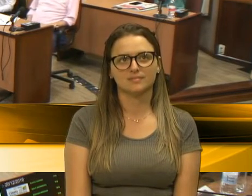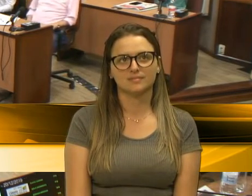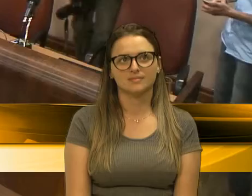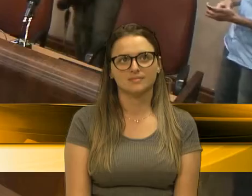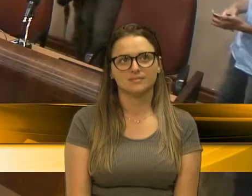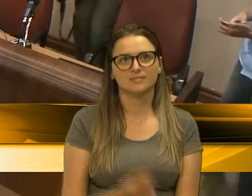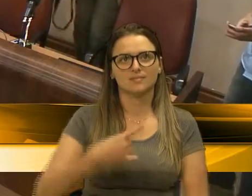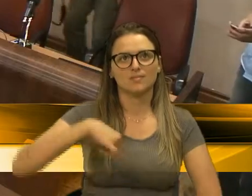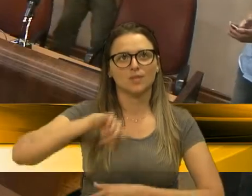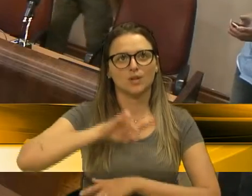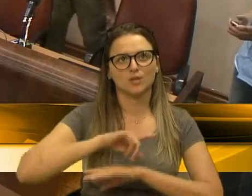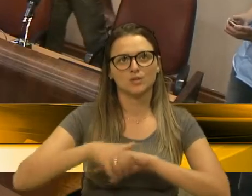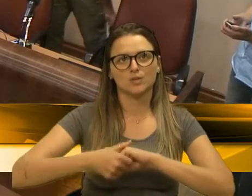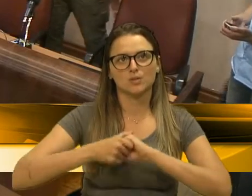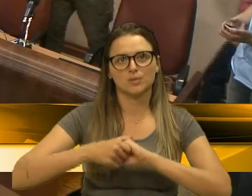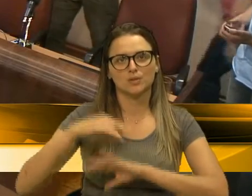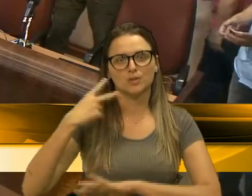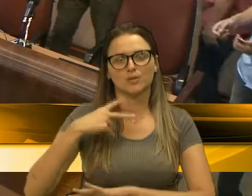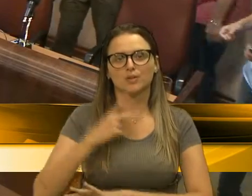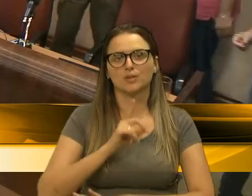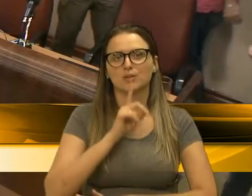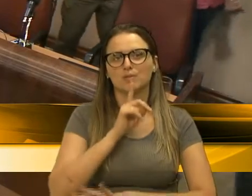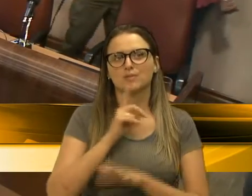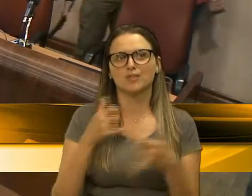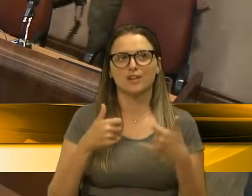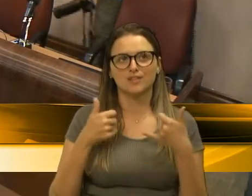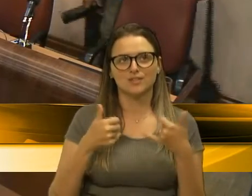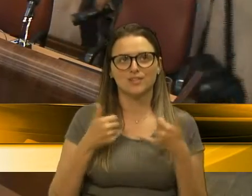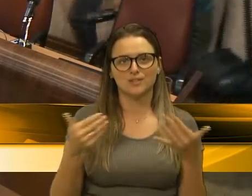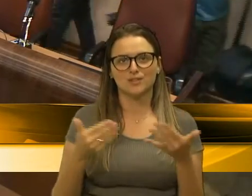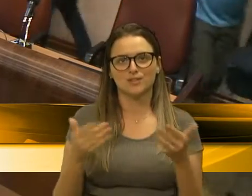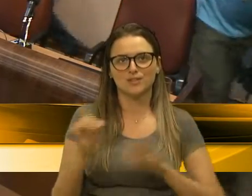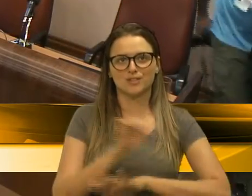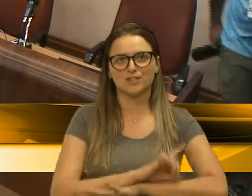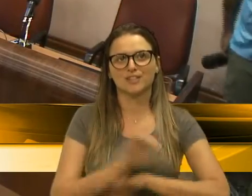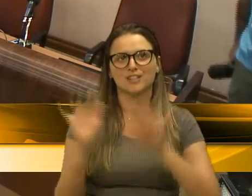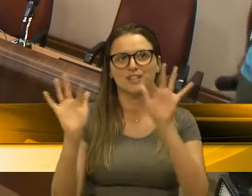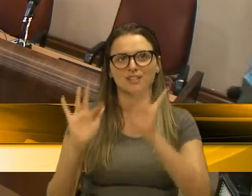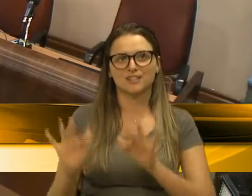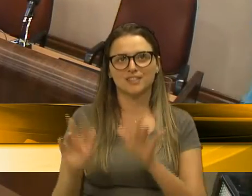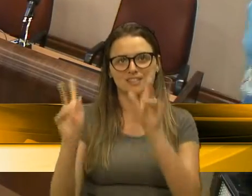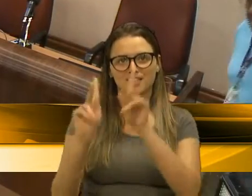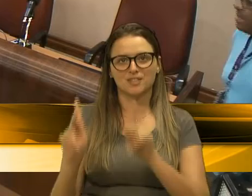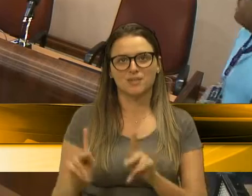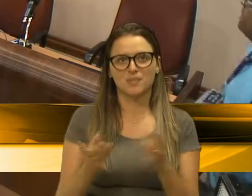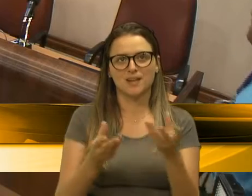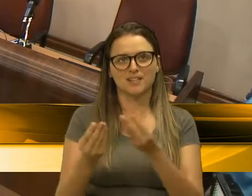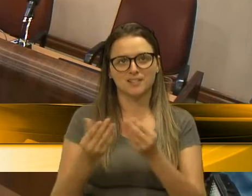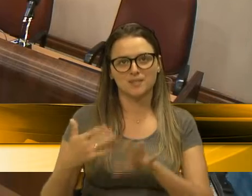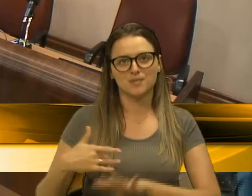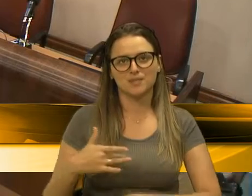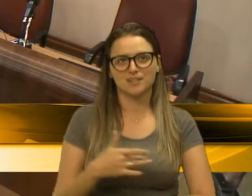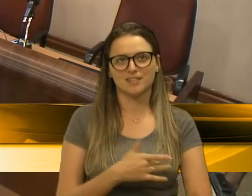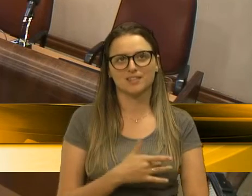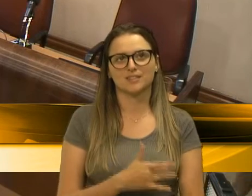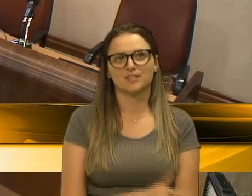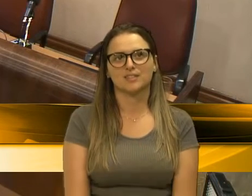Nossos cumprimentos ao vereador Alberto Meneguzzi, aniversariante deste dia. Felicidade, paz e muita saúde,